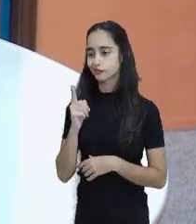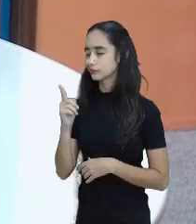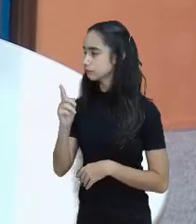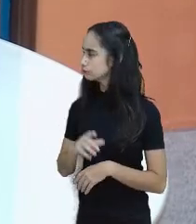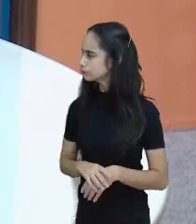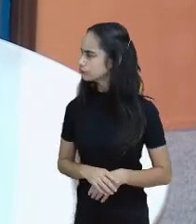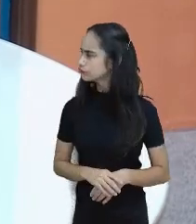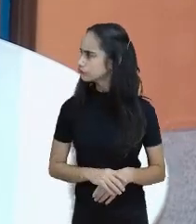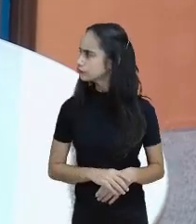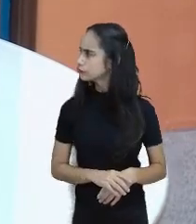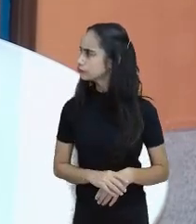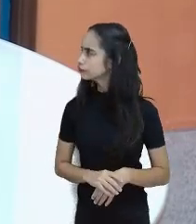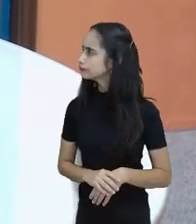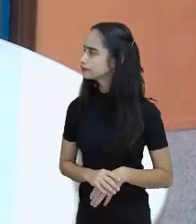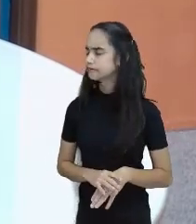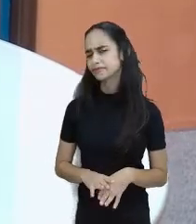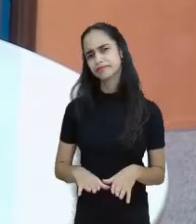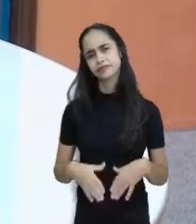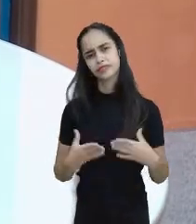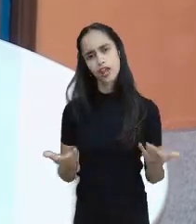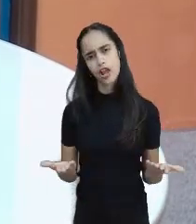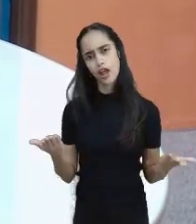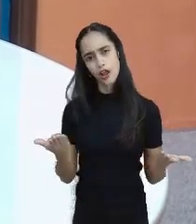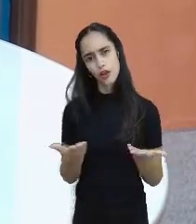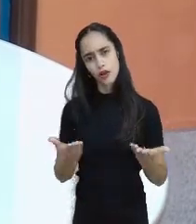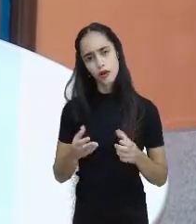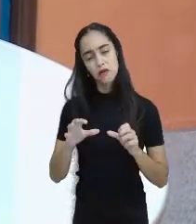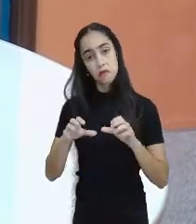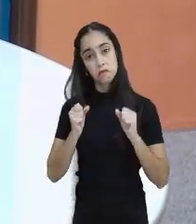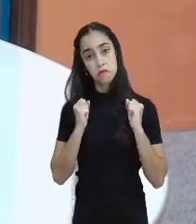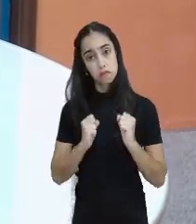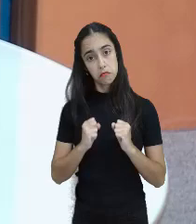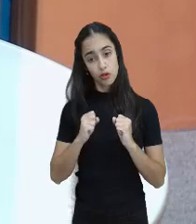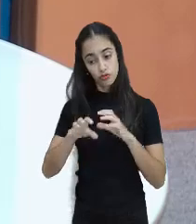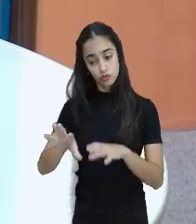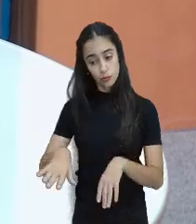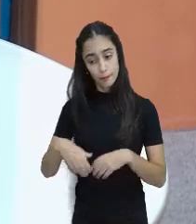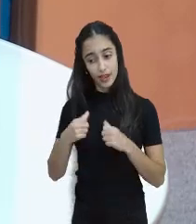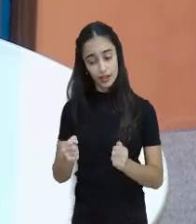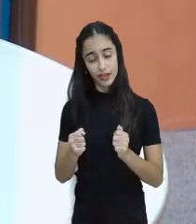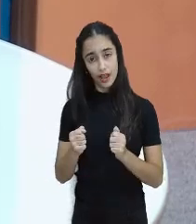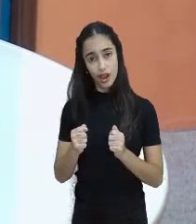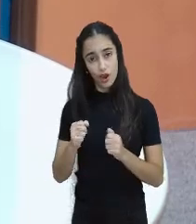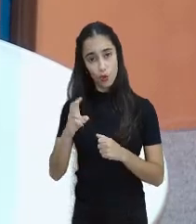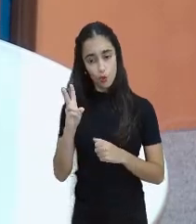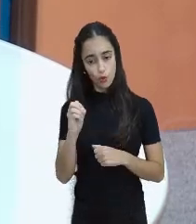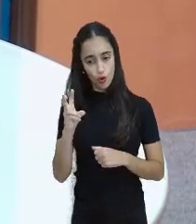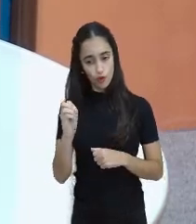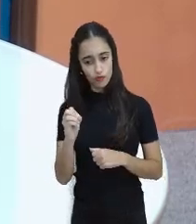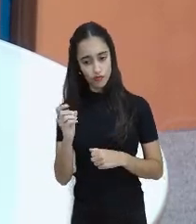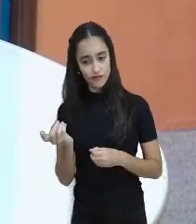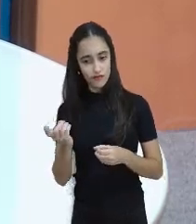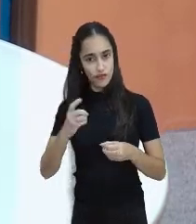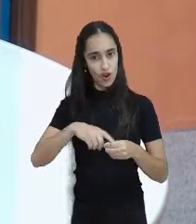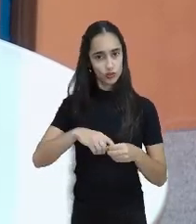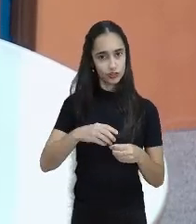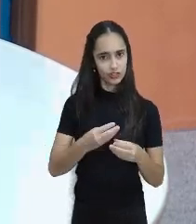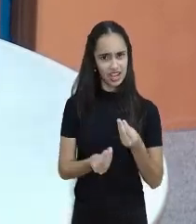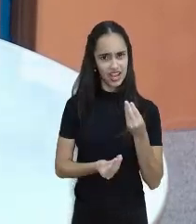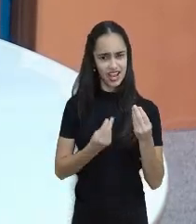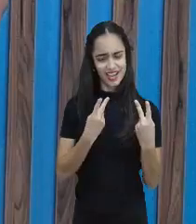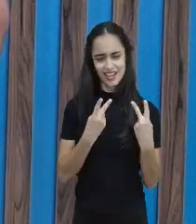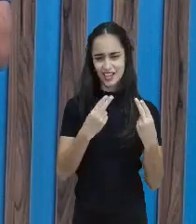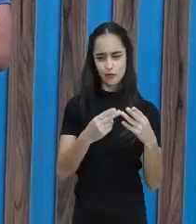consistência. Então, e agora? Eu posso pegar o ovo depois que eu cozinhei e voltar a ficar como era antes?